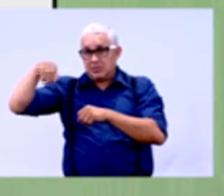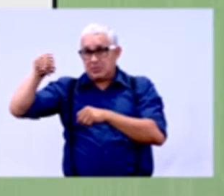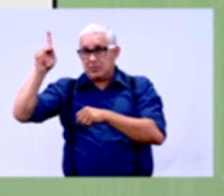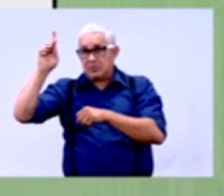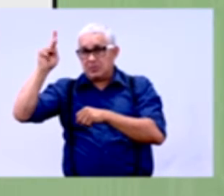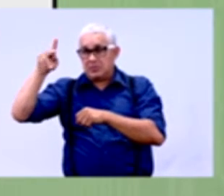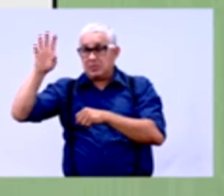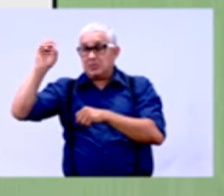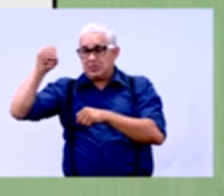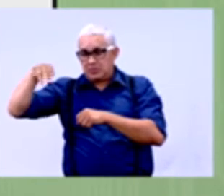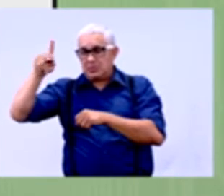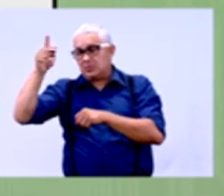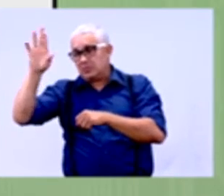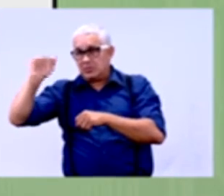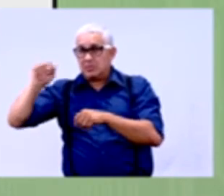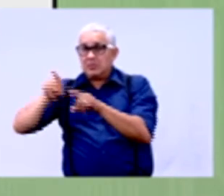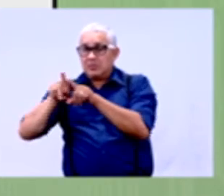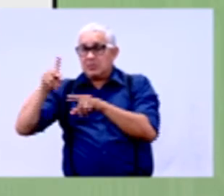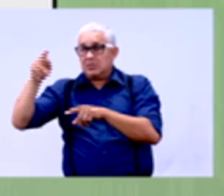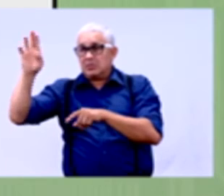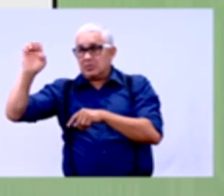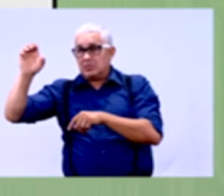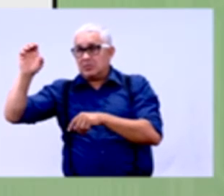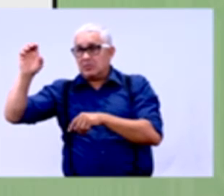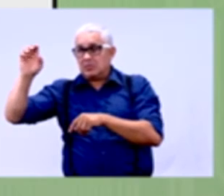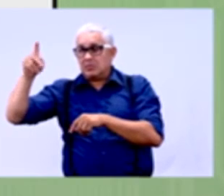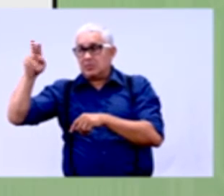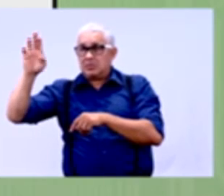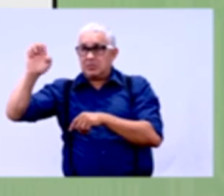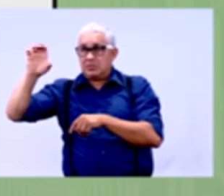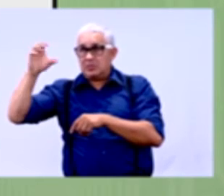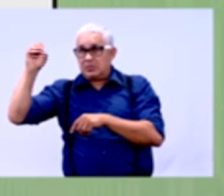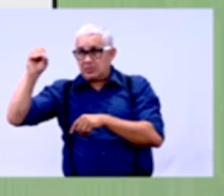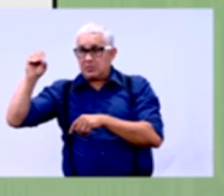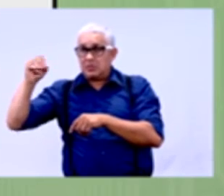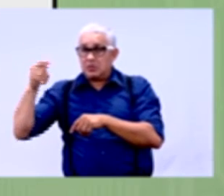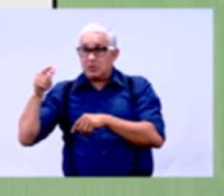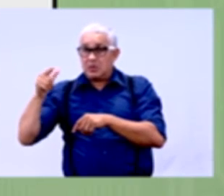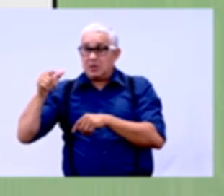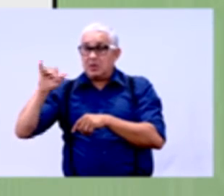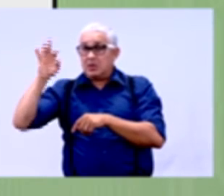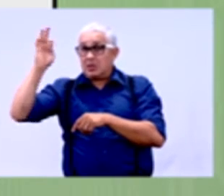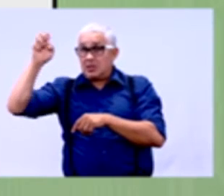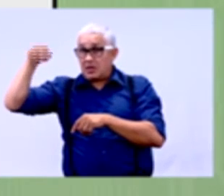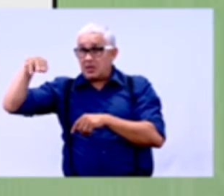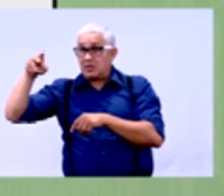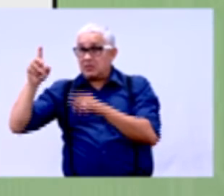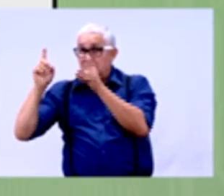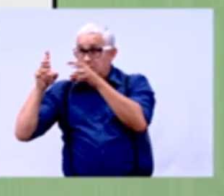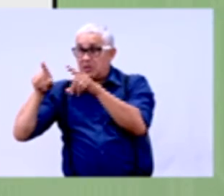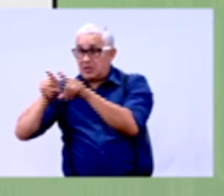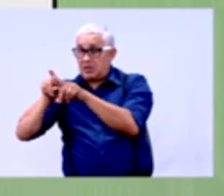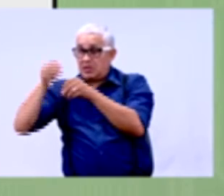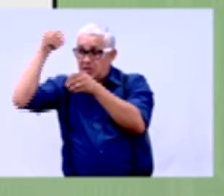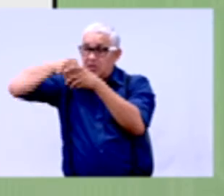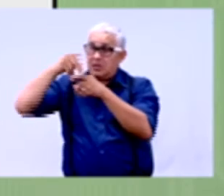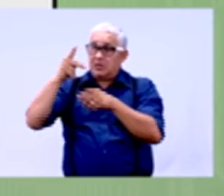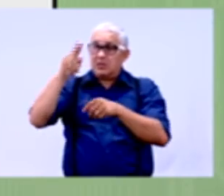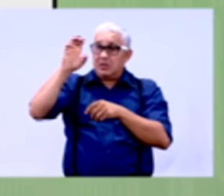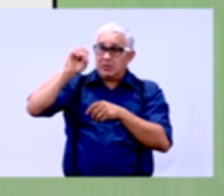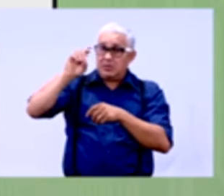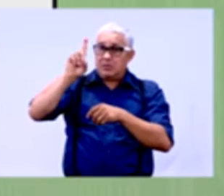preço ele não está no item de venda, o preço vai estar no produto, então é preciso esse get